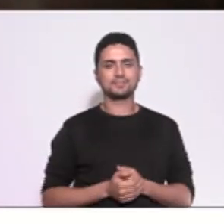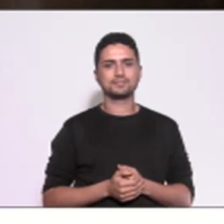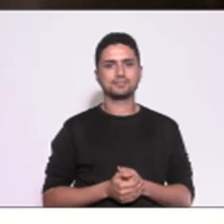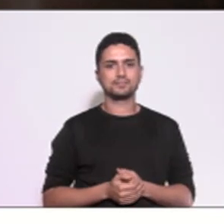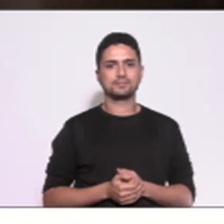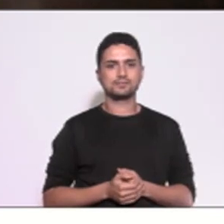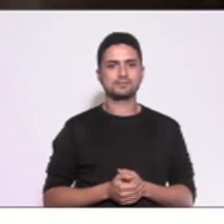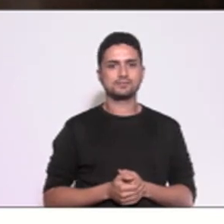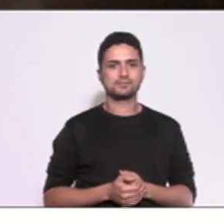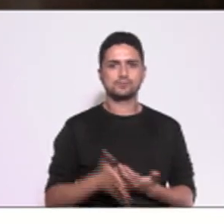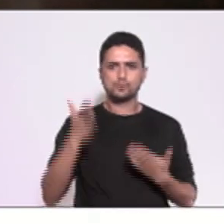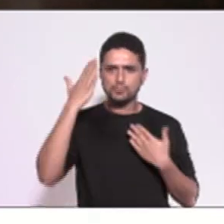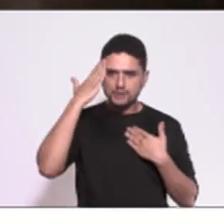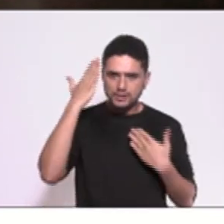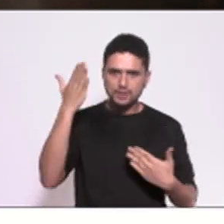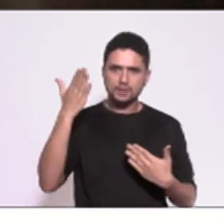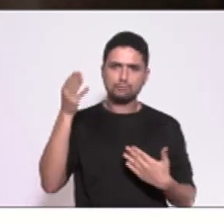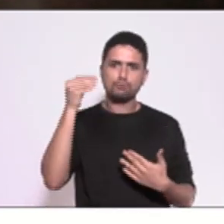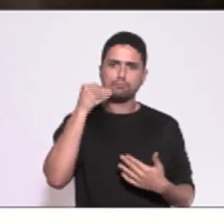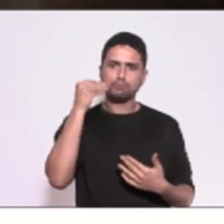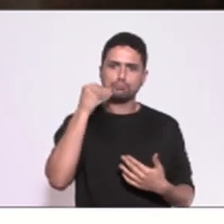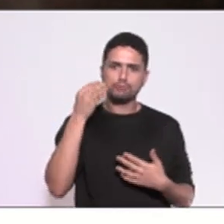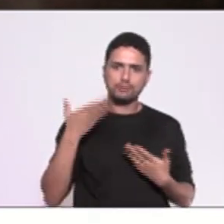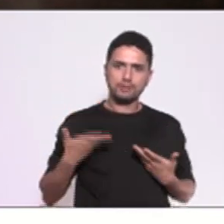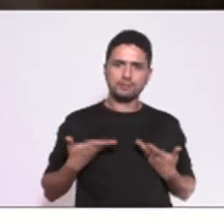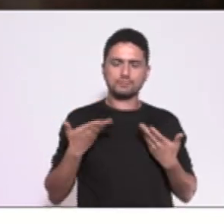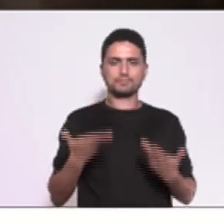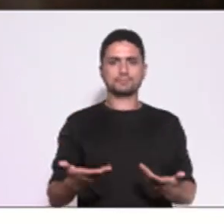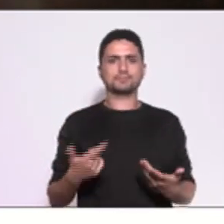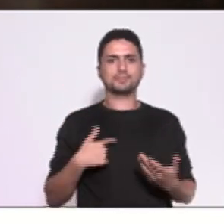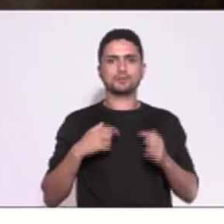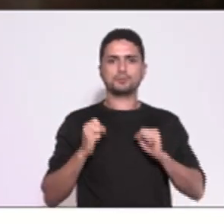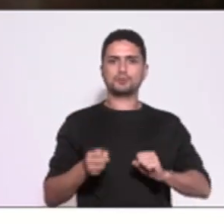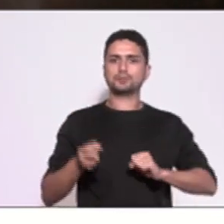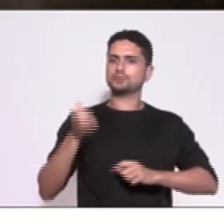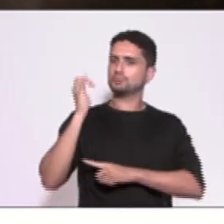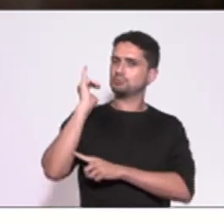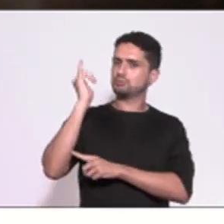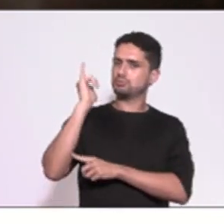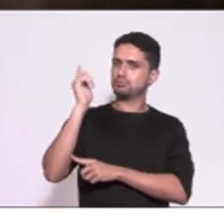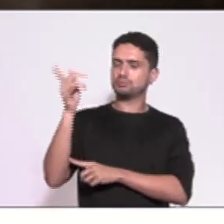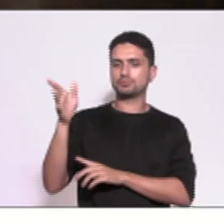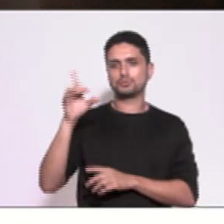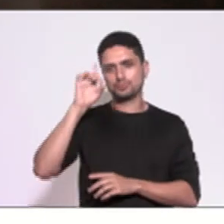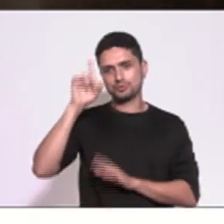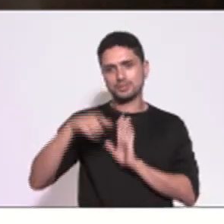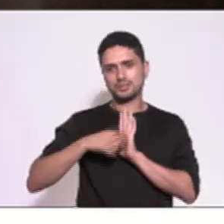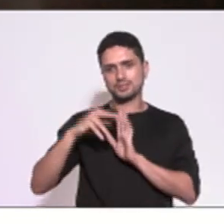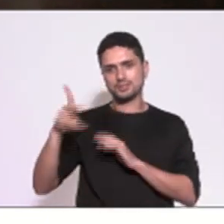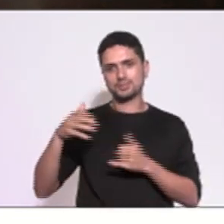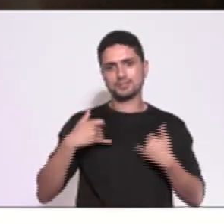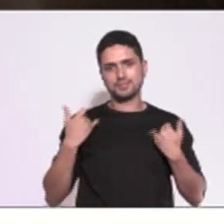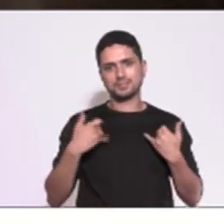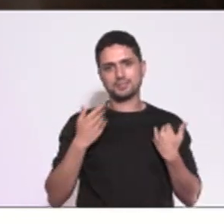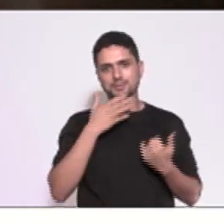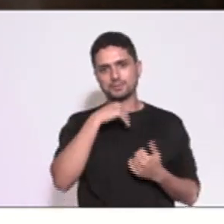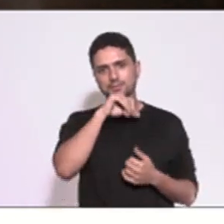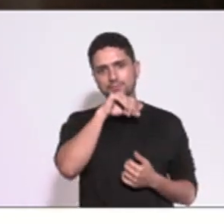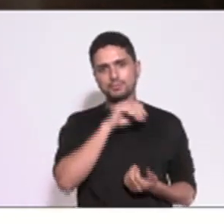Bom, obrigada pela oportunidade de poder me declarar para você um dia antes do seu aniversário, pai.